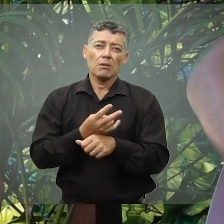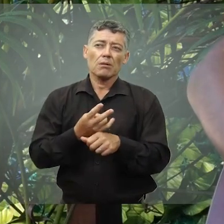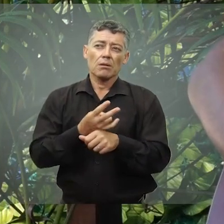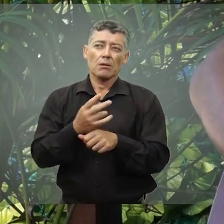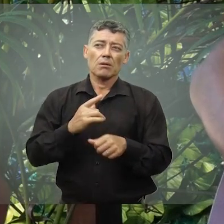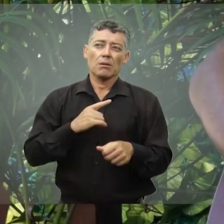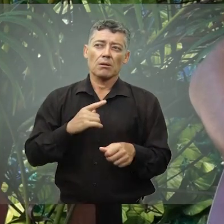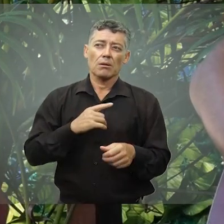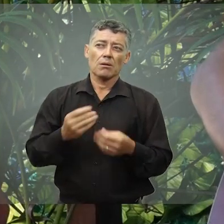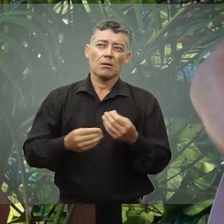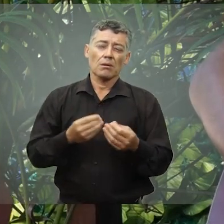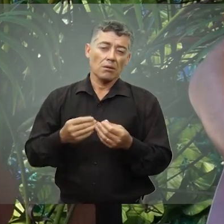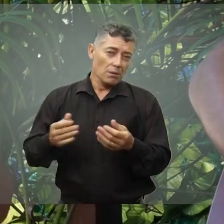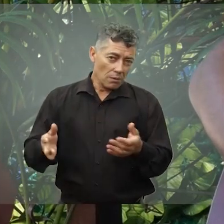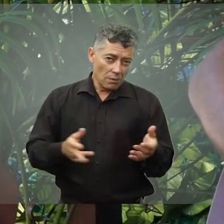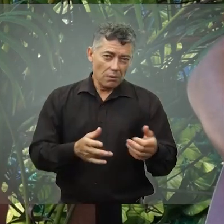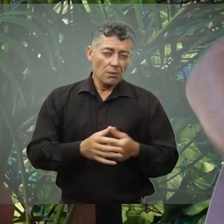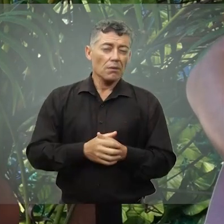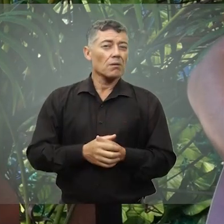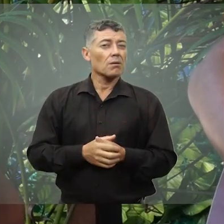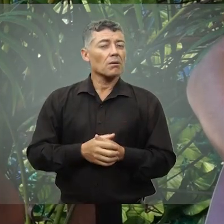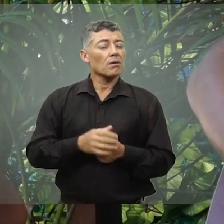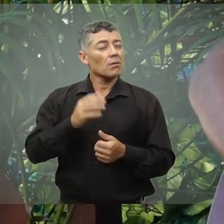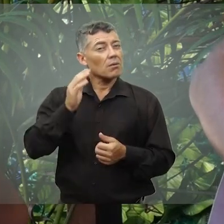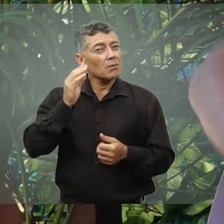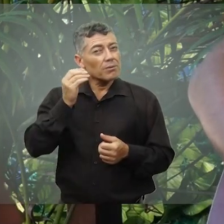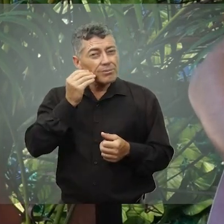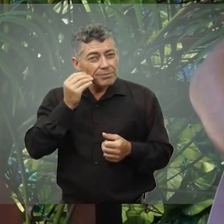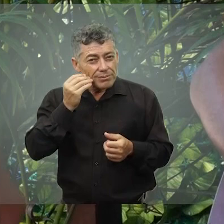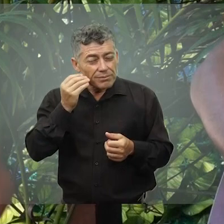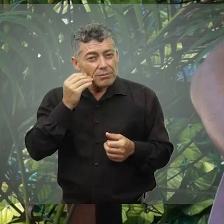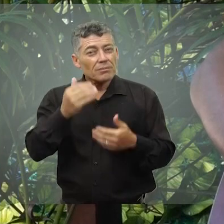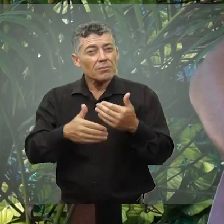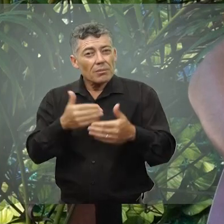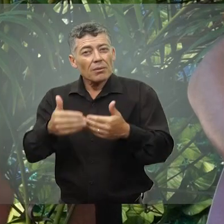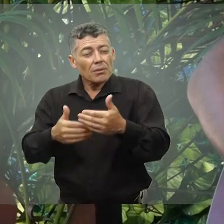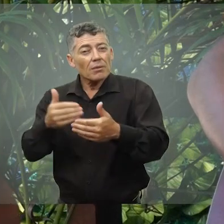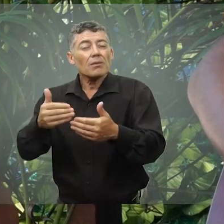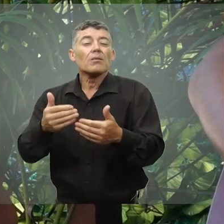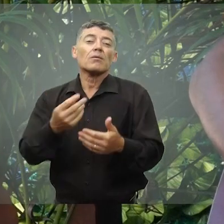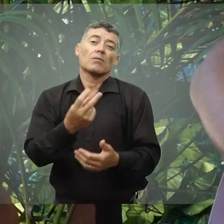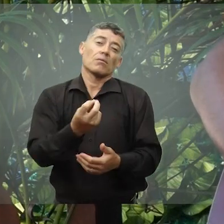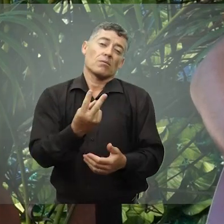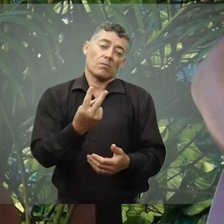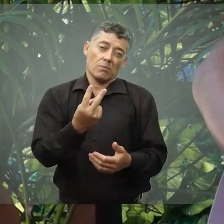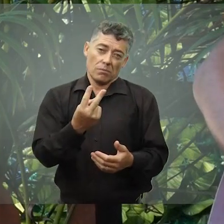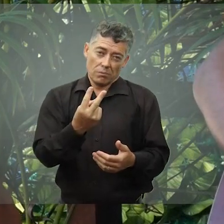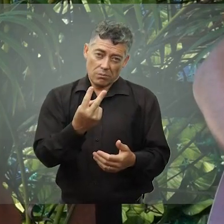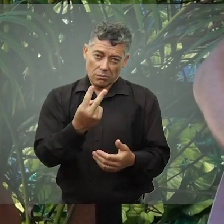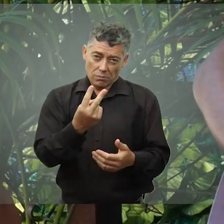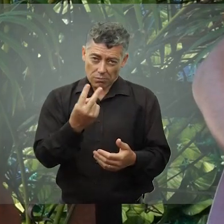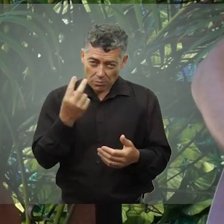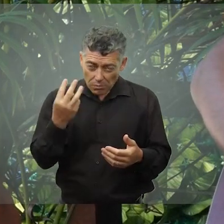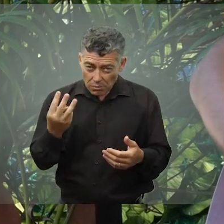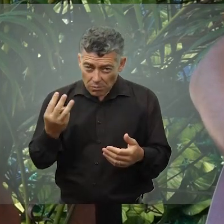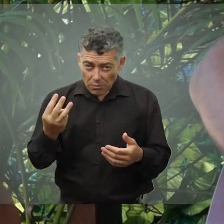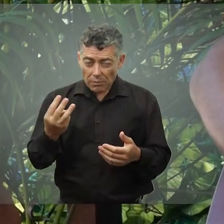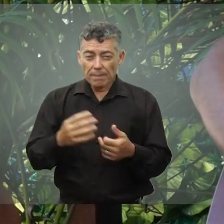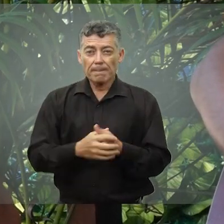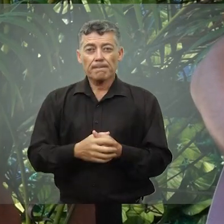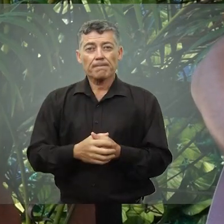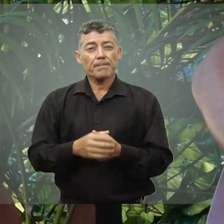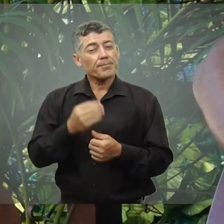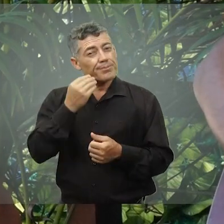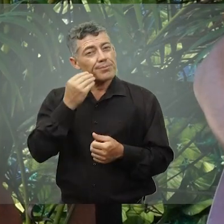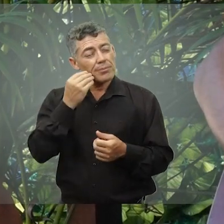né? Tentar andar com as próprias pernas, ter minha carreira solo. Daí dentro disso aí, eu saí em 2003